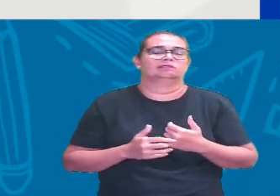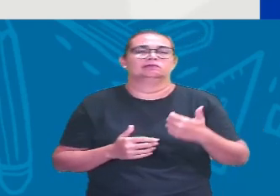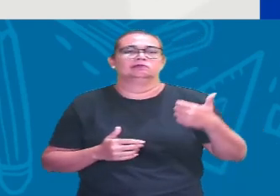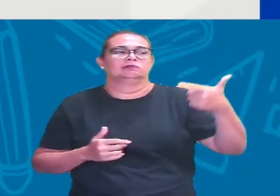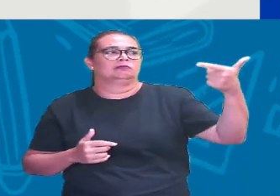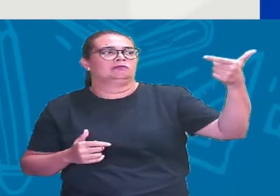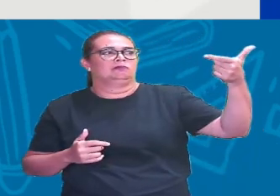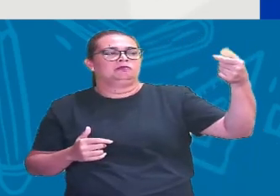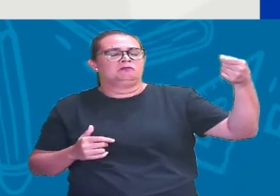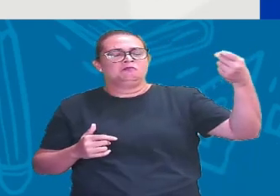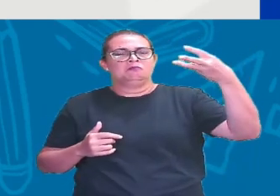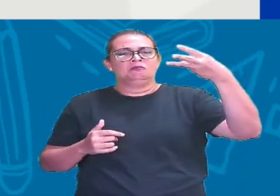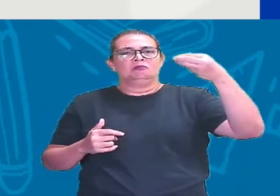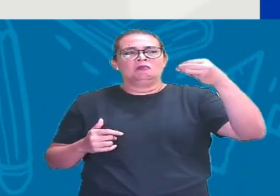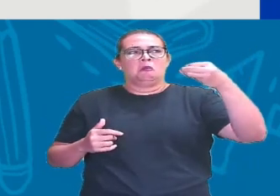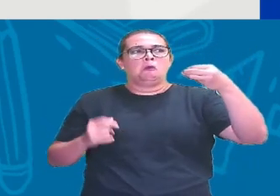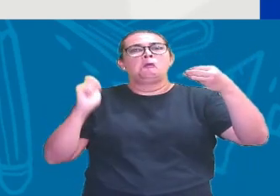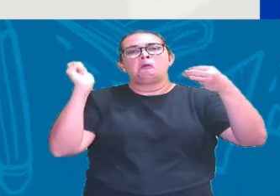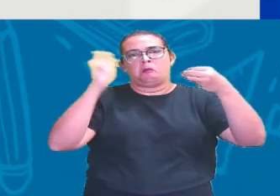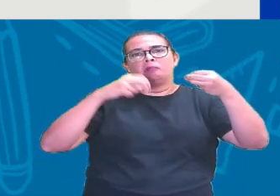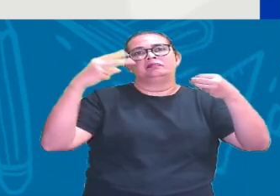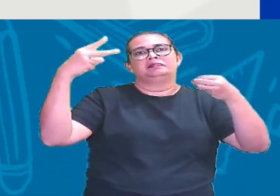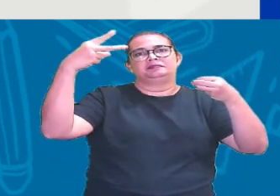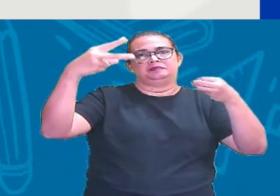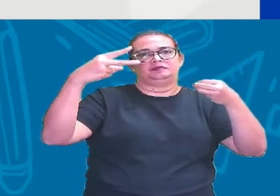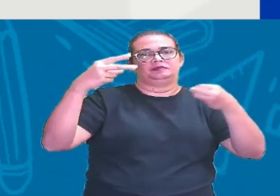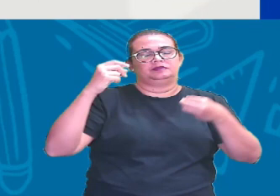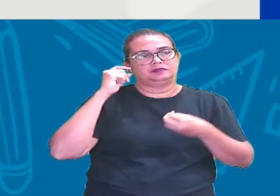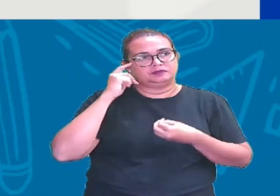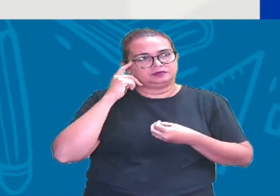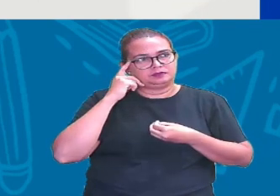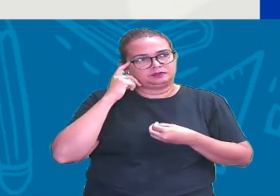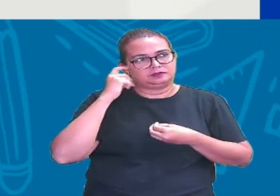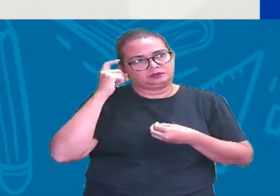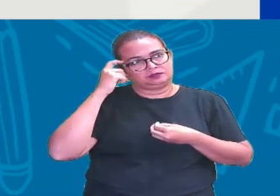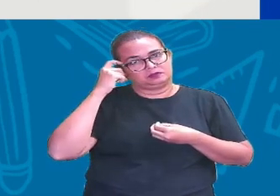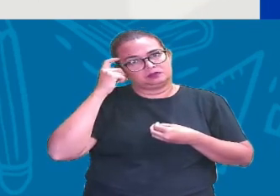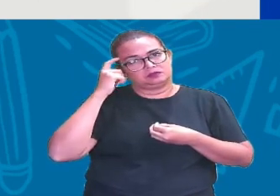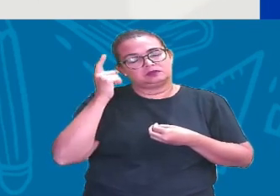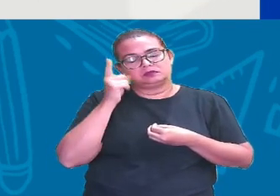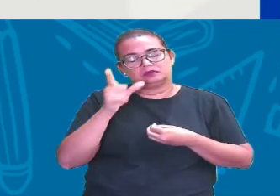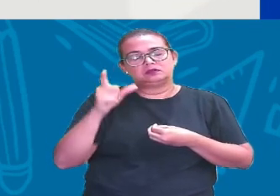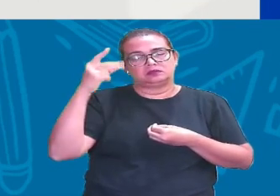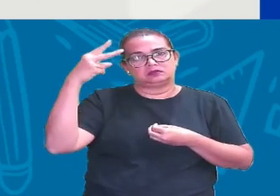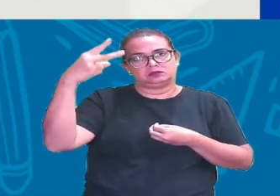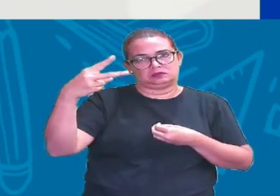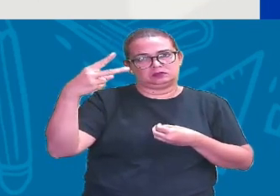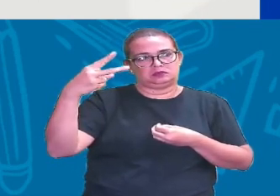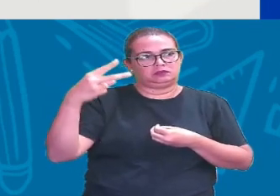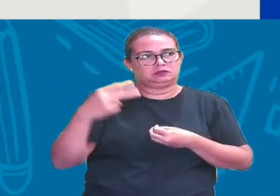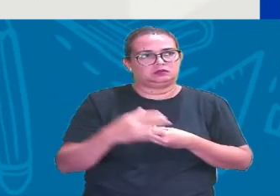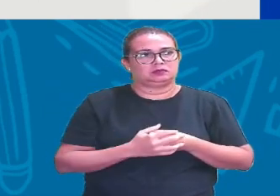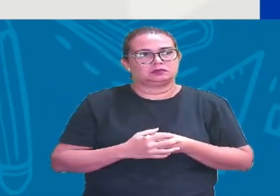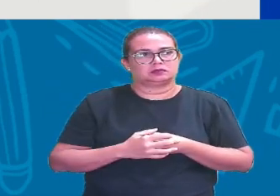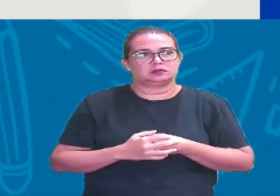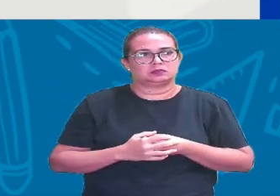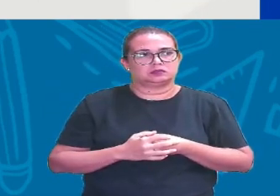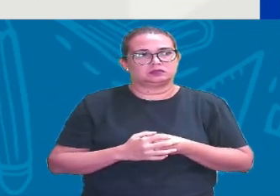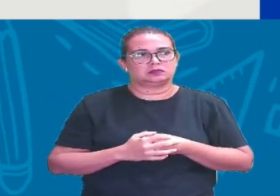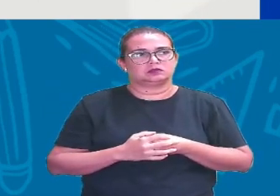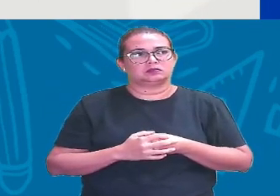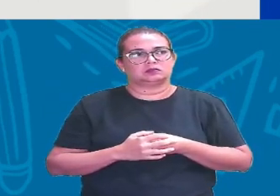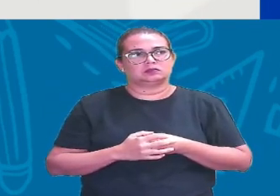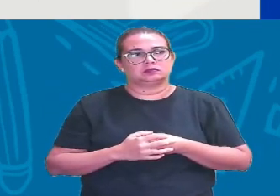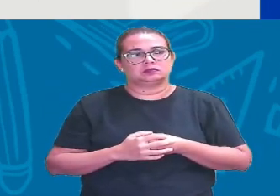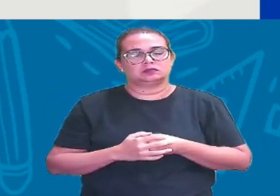20 e 30 também são números pares, então eu também posso dividir por 2. Vou continuar dividindo por